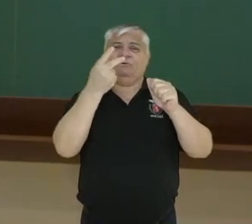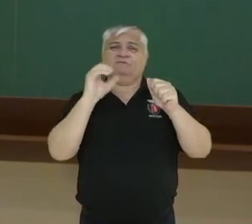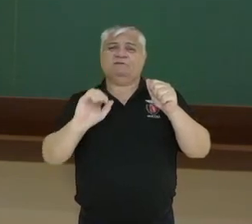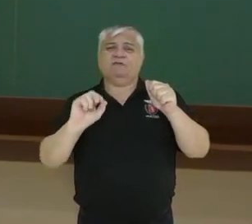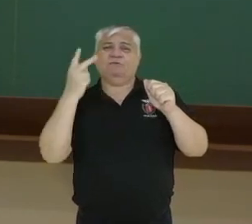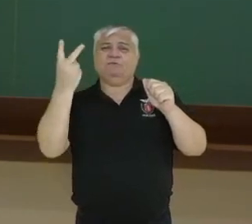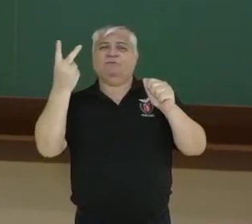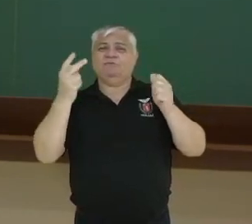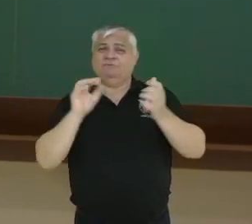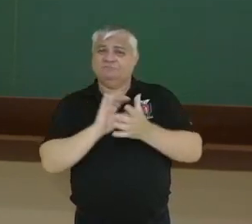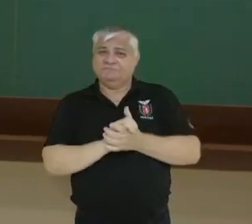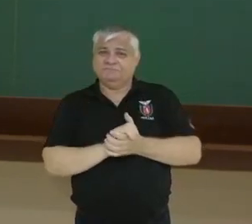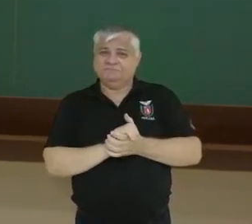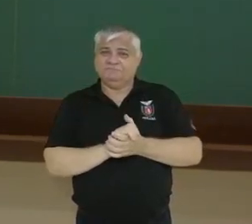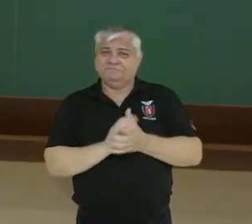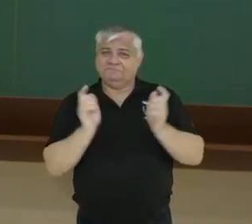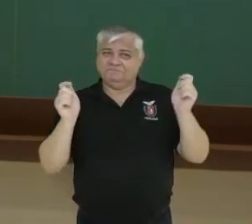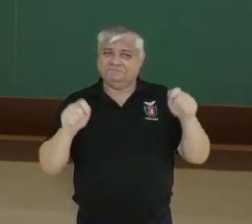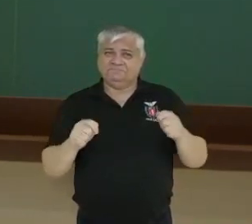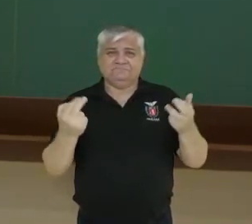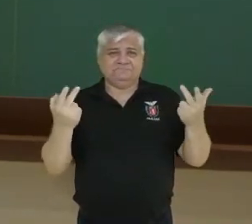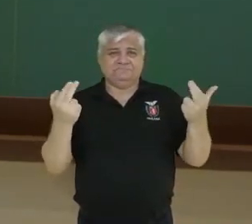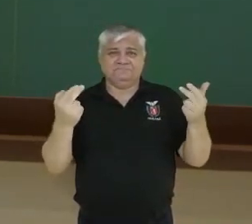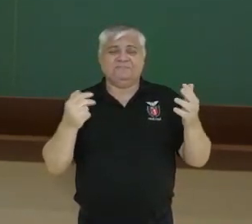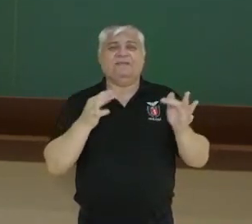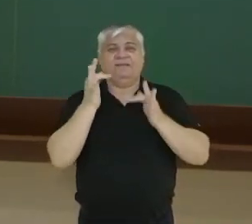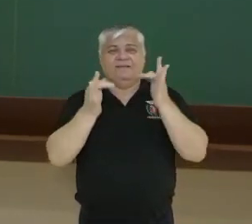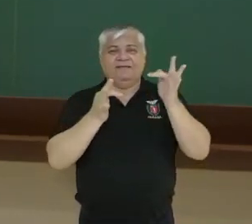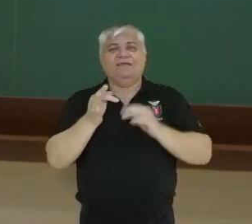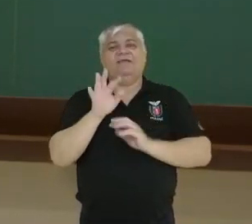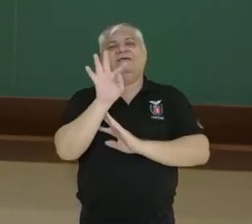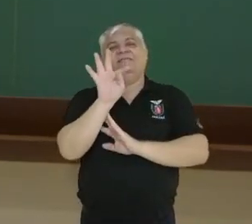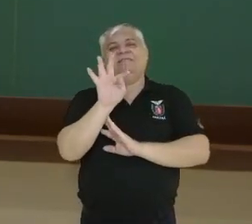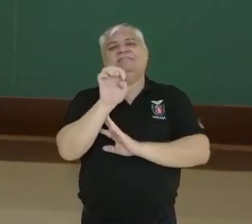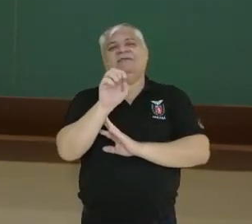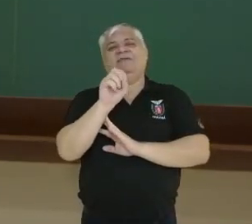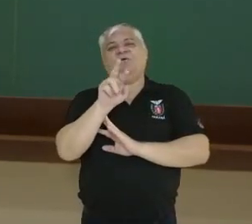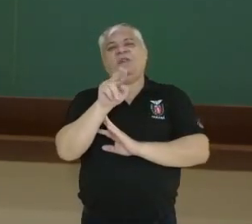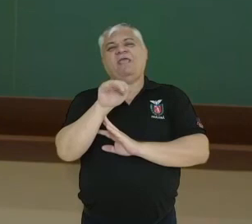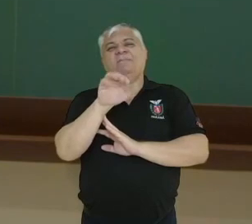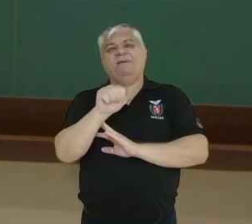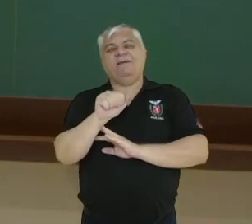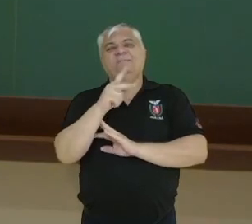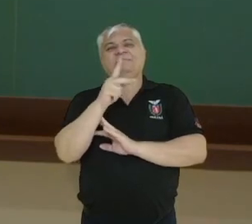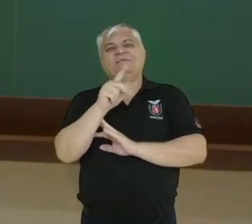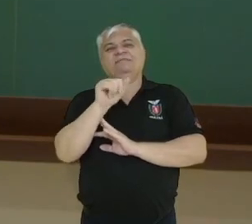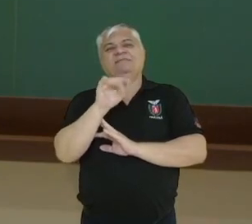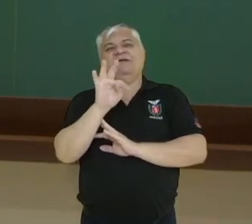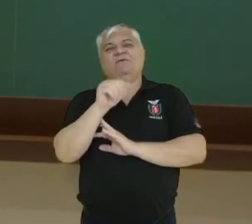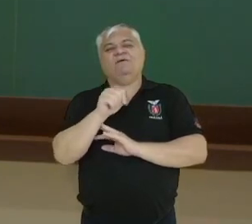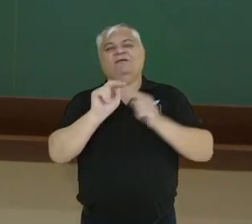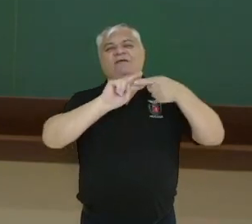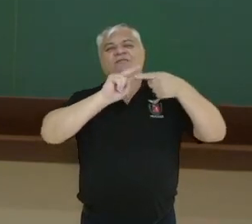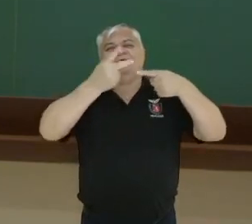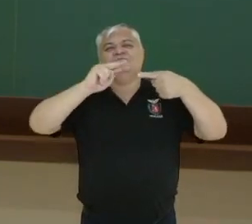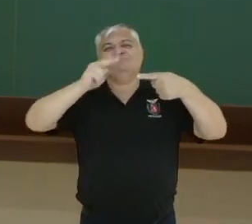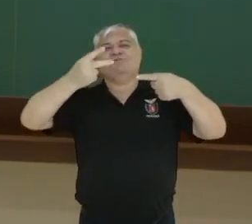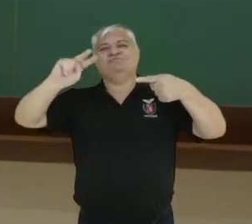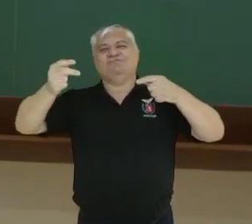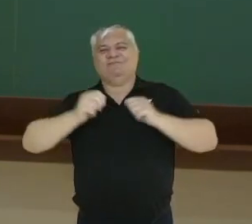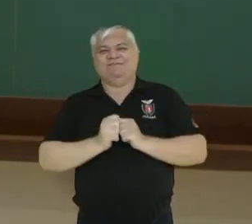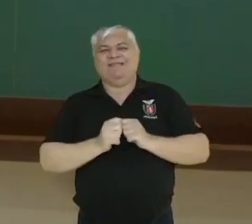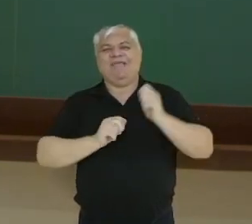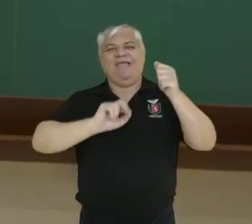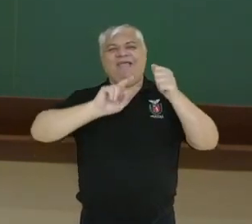ao quadrado mais c ao quadrado. O que é isso aqui? Teorema de Pitágoras. Então a gente consegue demonstrar